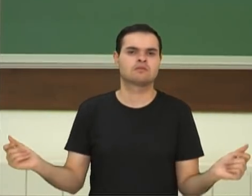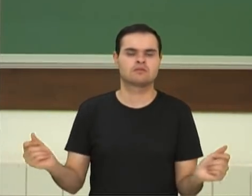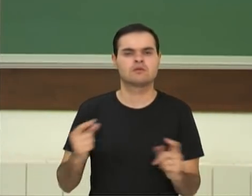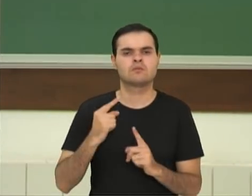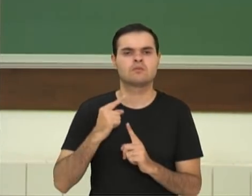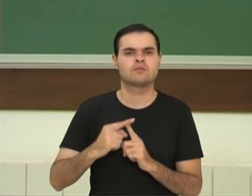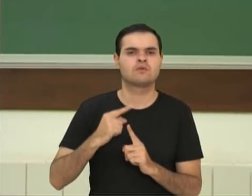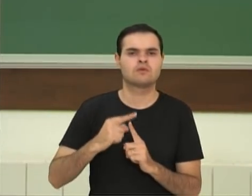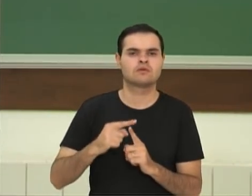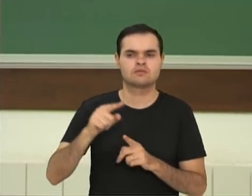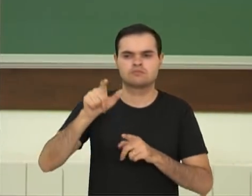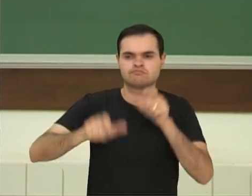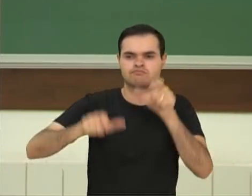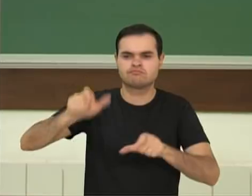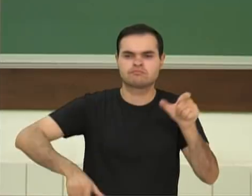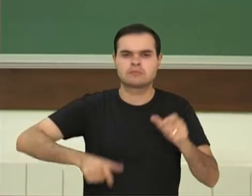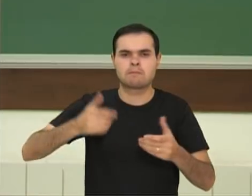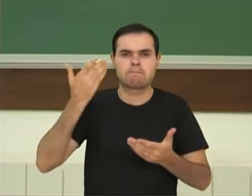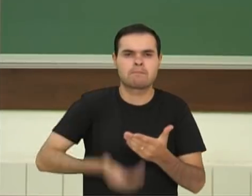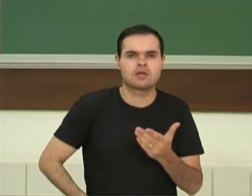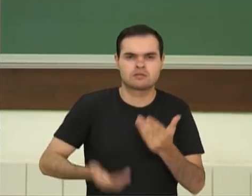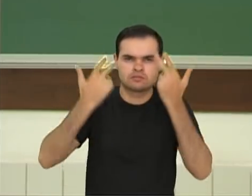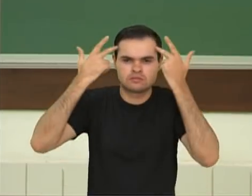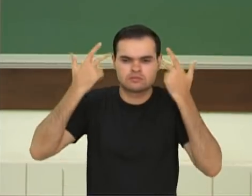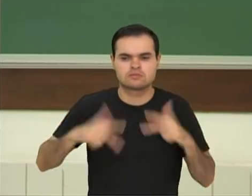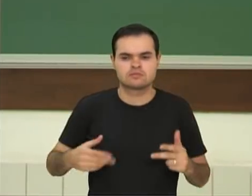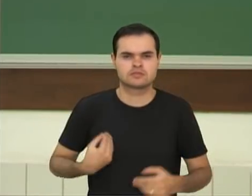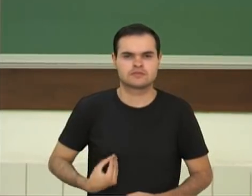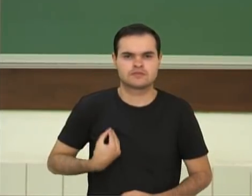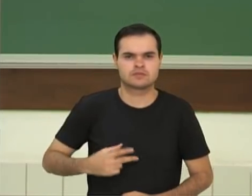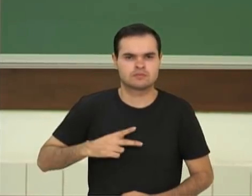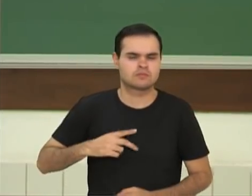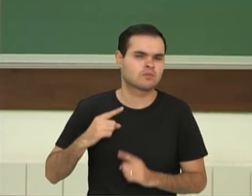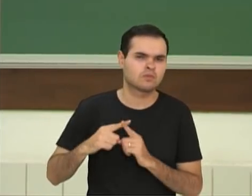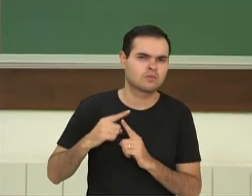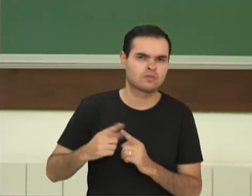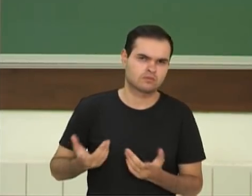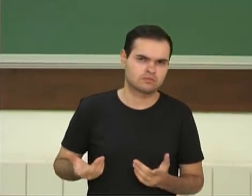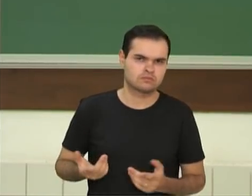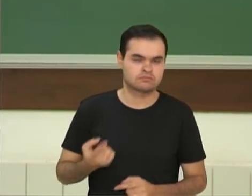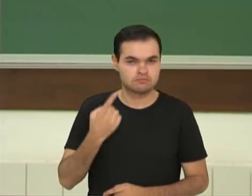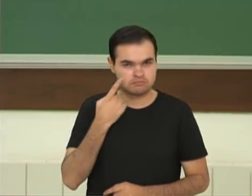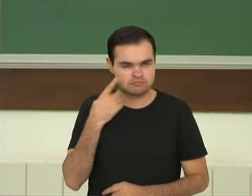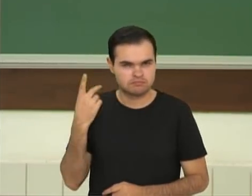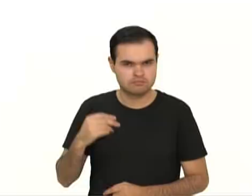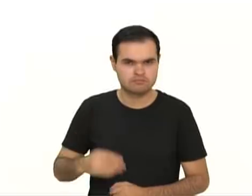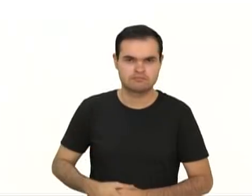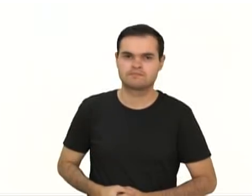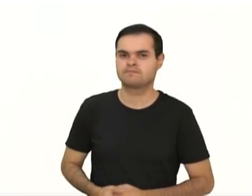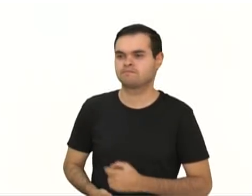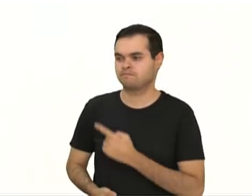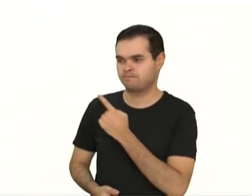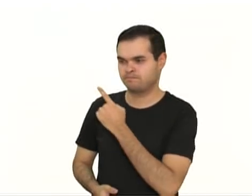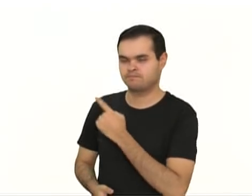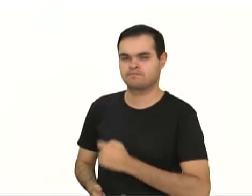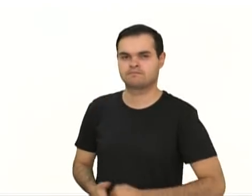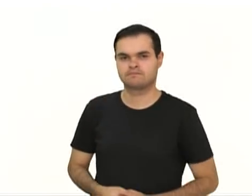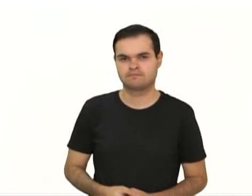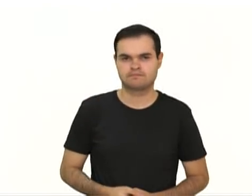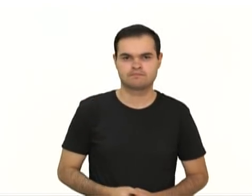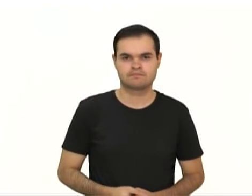estão perdendo a espontaneidade da sua vida privada? Então vamos conferir.